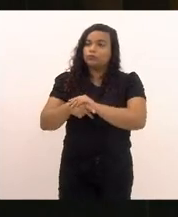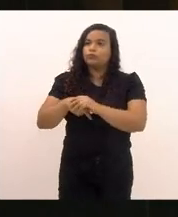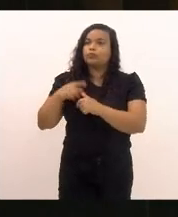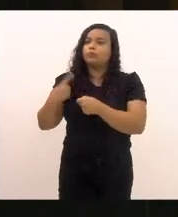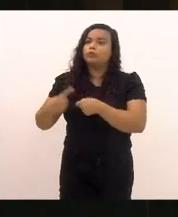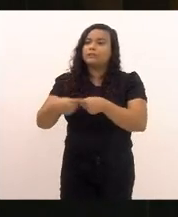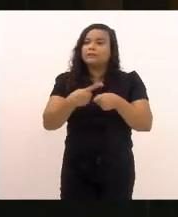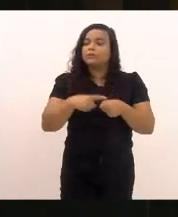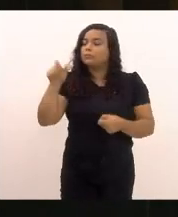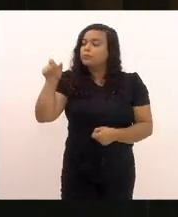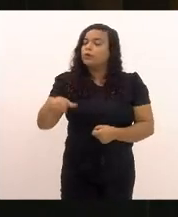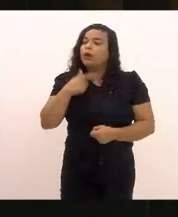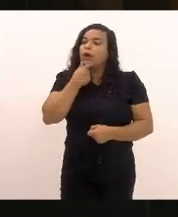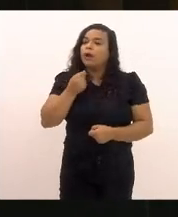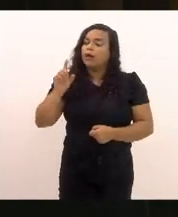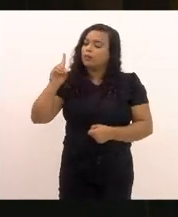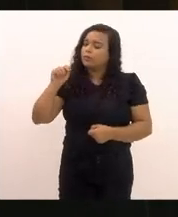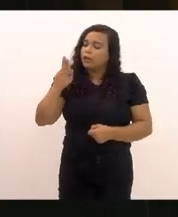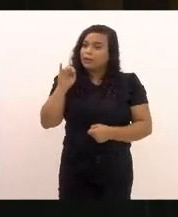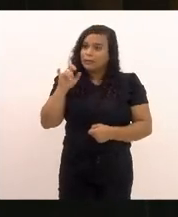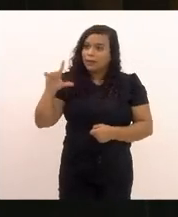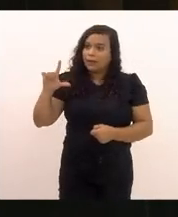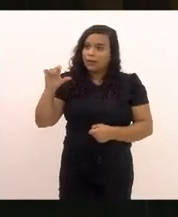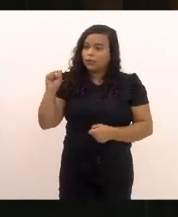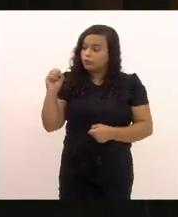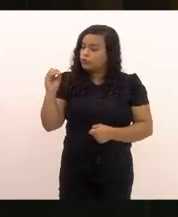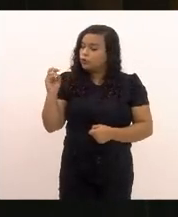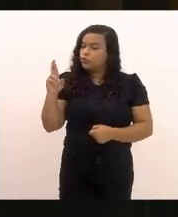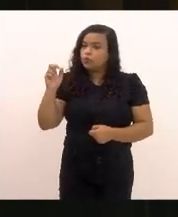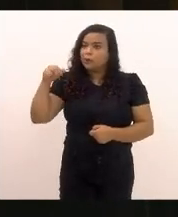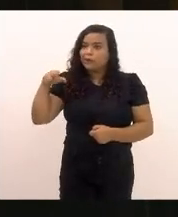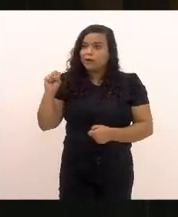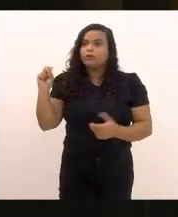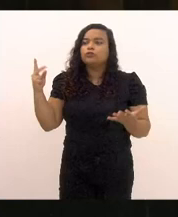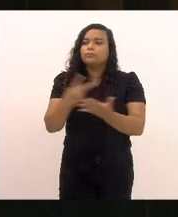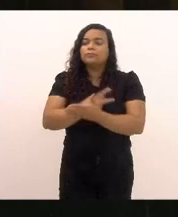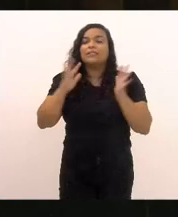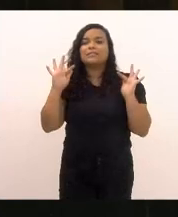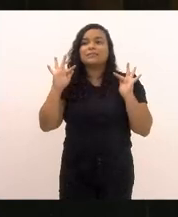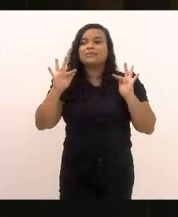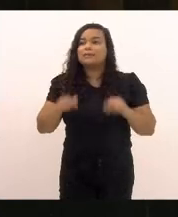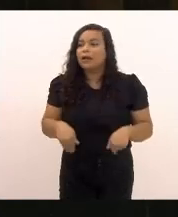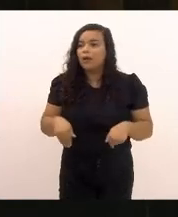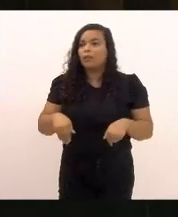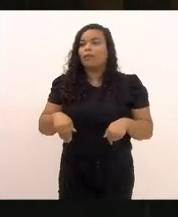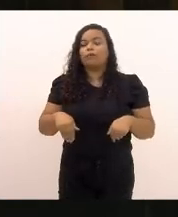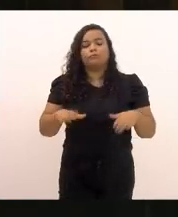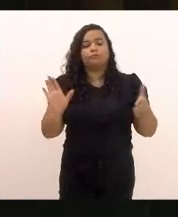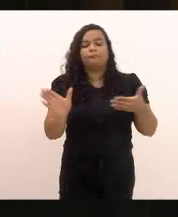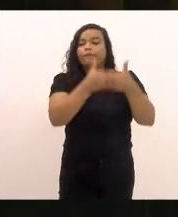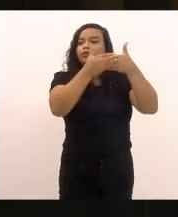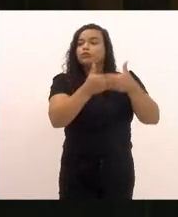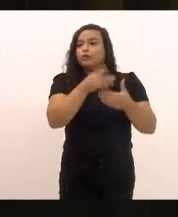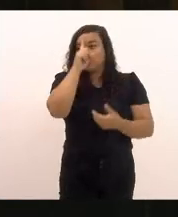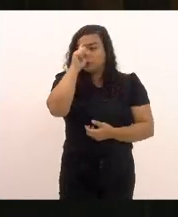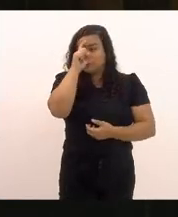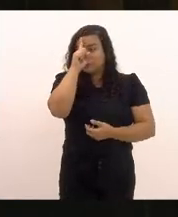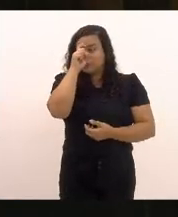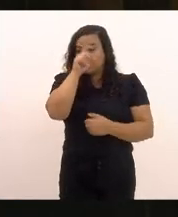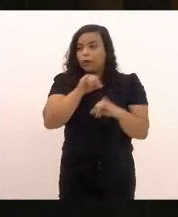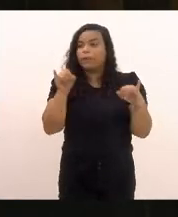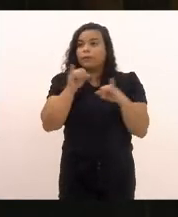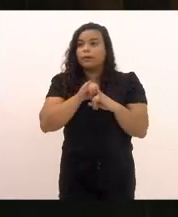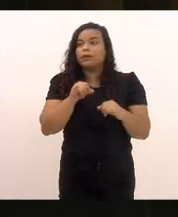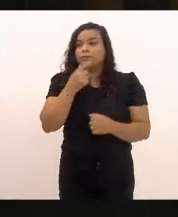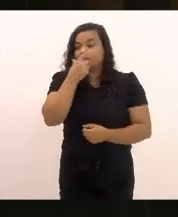Sorães, fez com que eles encerrassem as atividades daquele hospital.